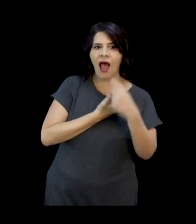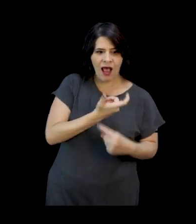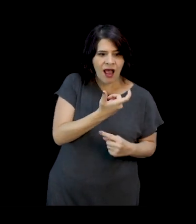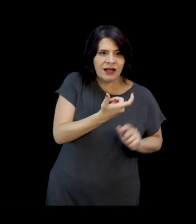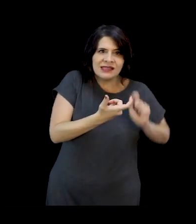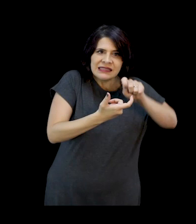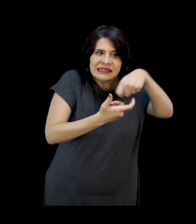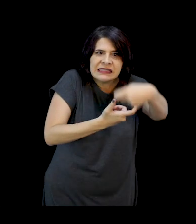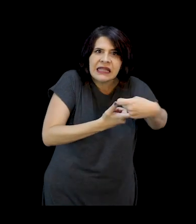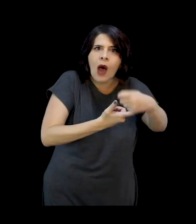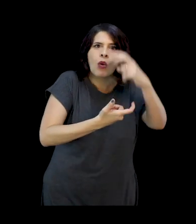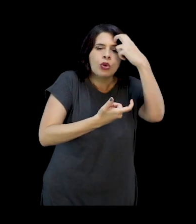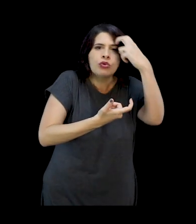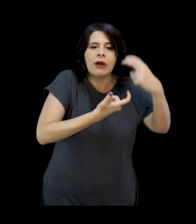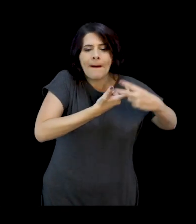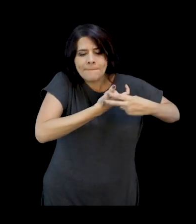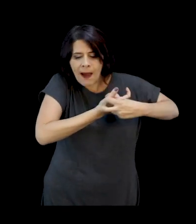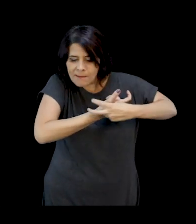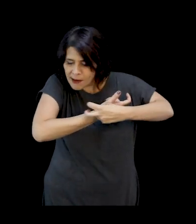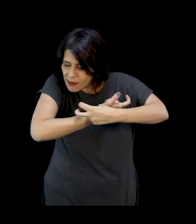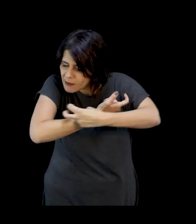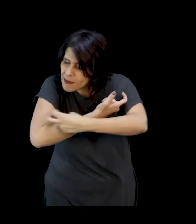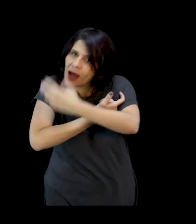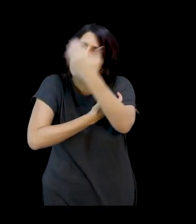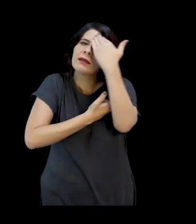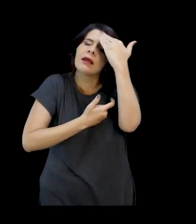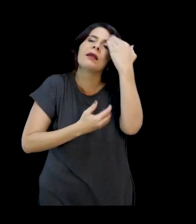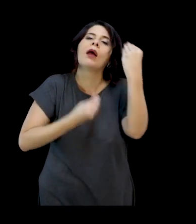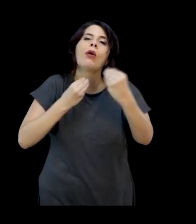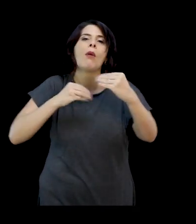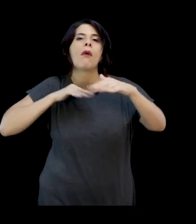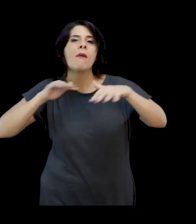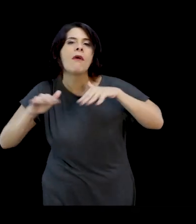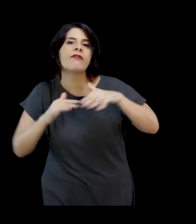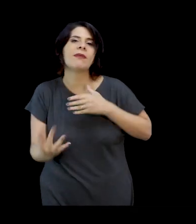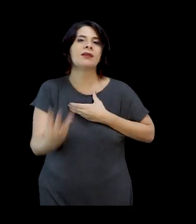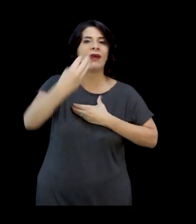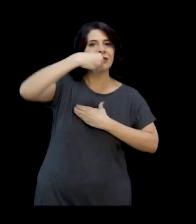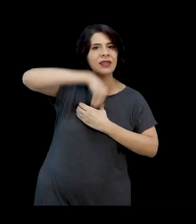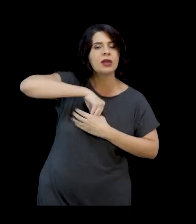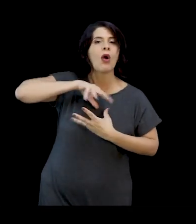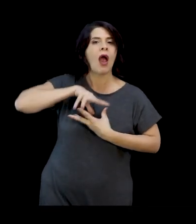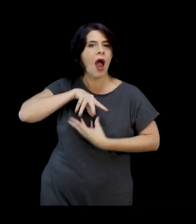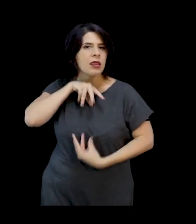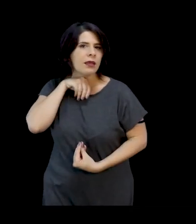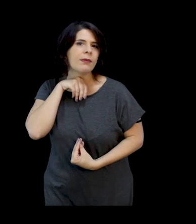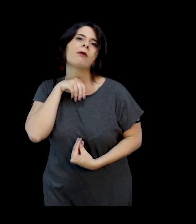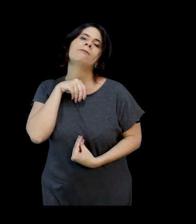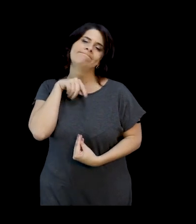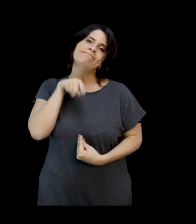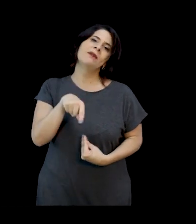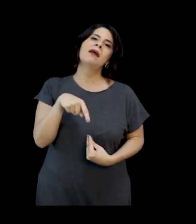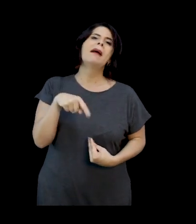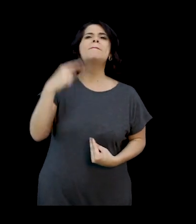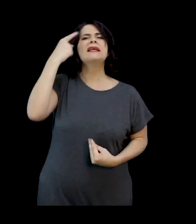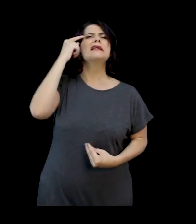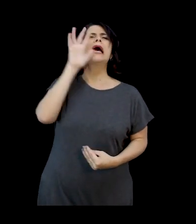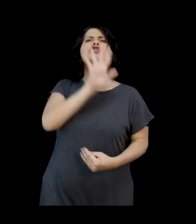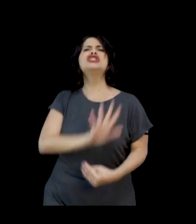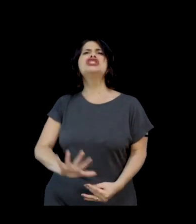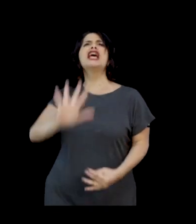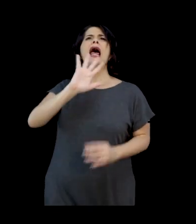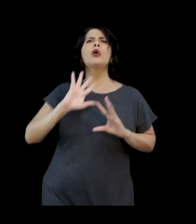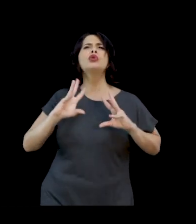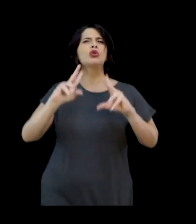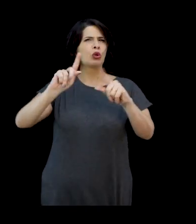de conteúdos espirituais, espirituais no sentido de um movimento interior e anímico, a gente não pode considerar tudo cultura e a